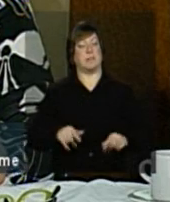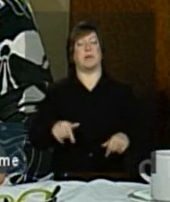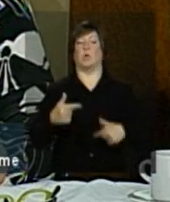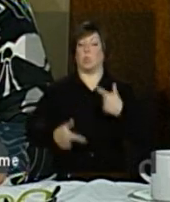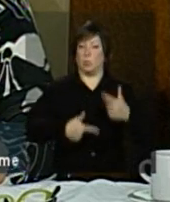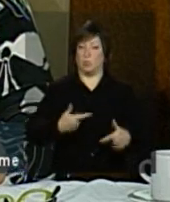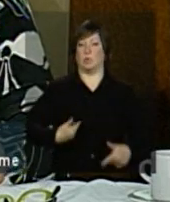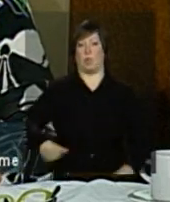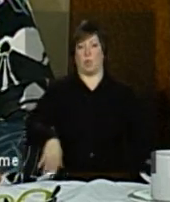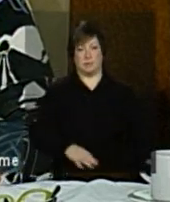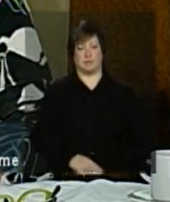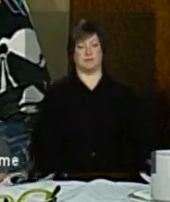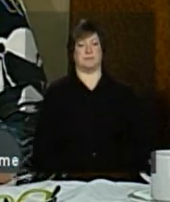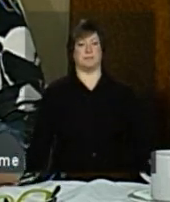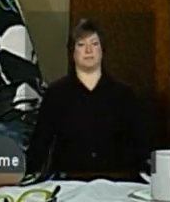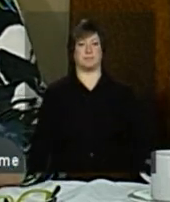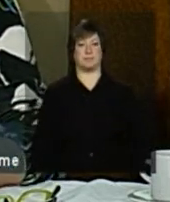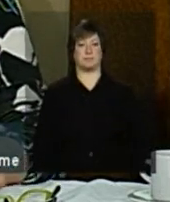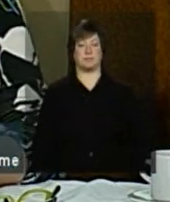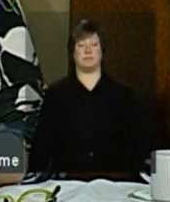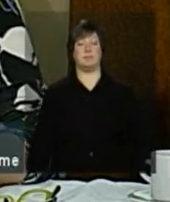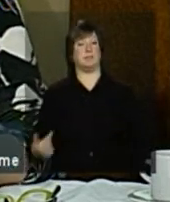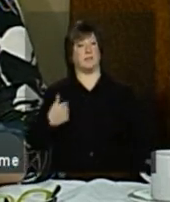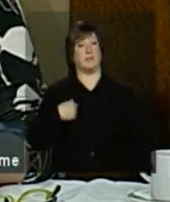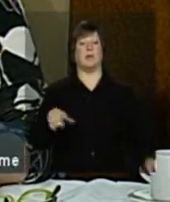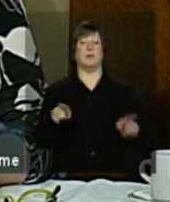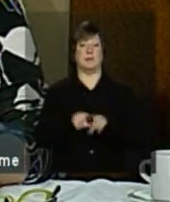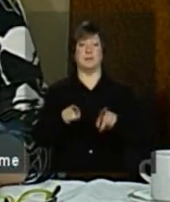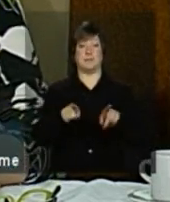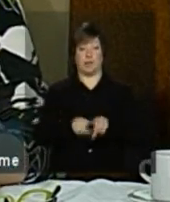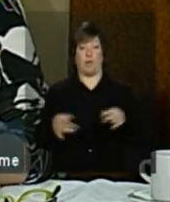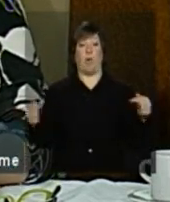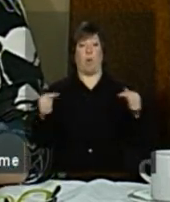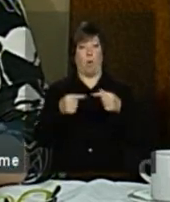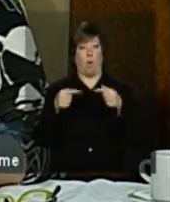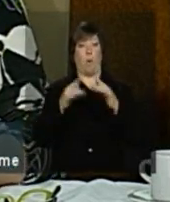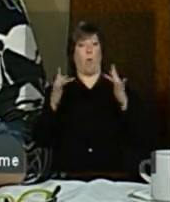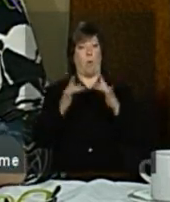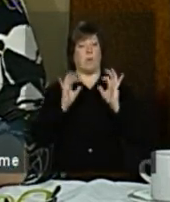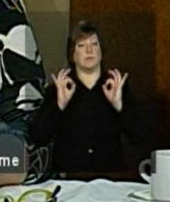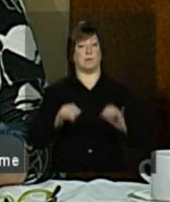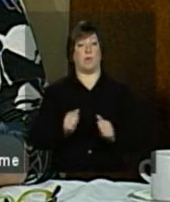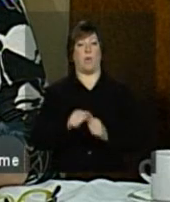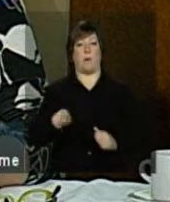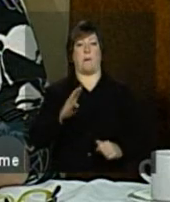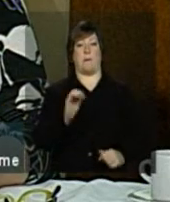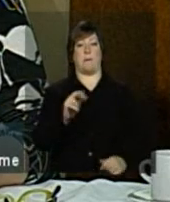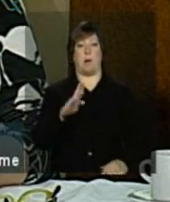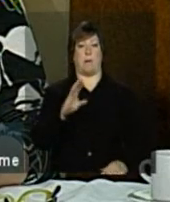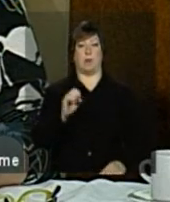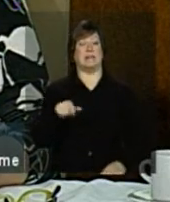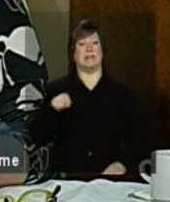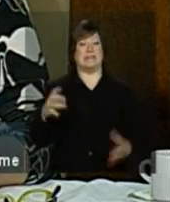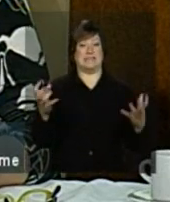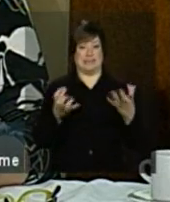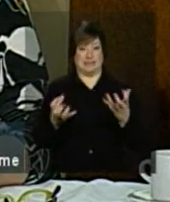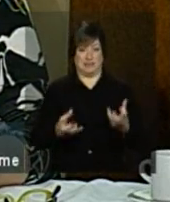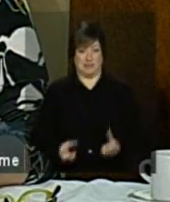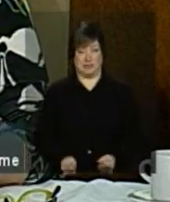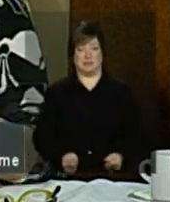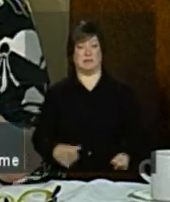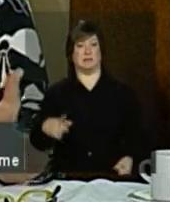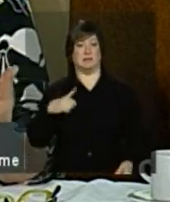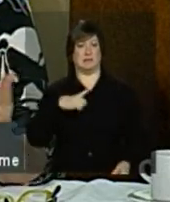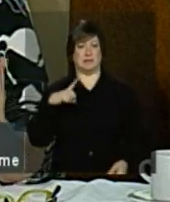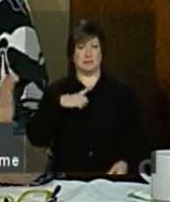nossa eh eu também concordo bastante com Barbosa que essa seca ela ela tá sendo né